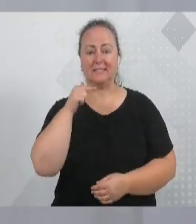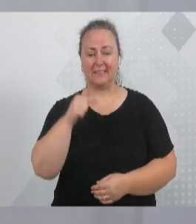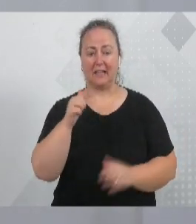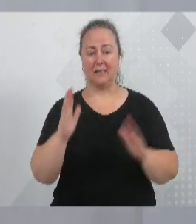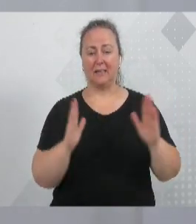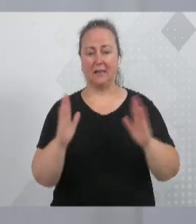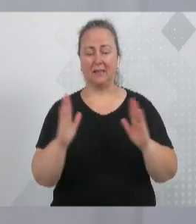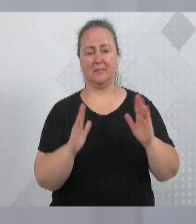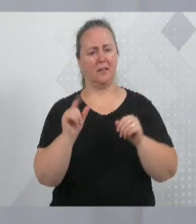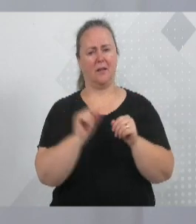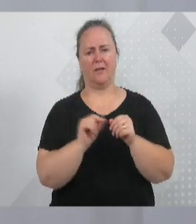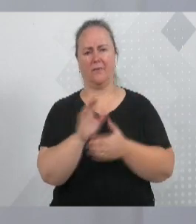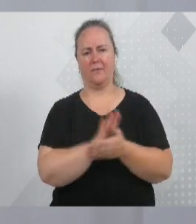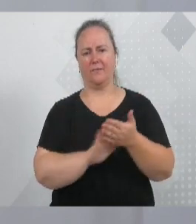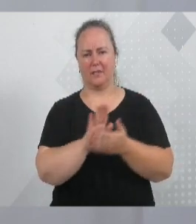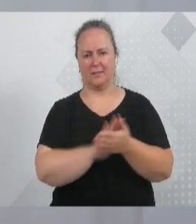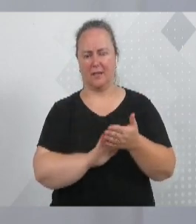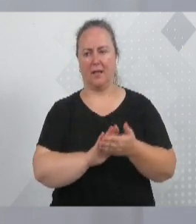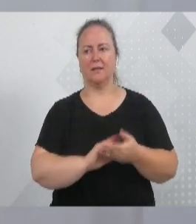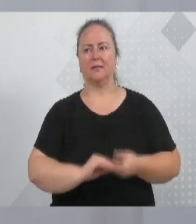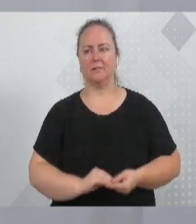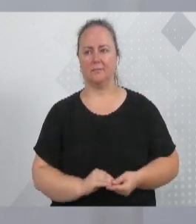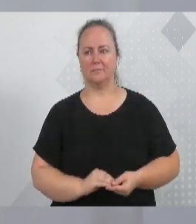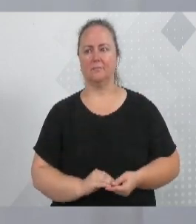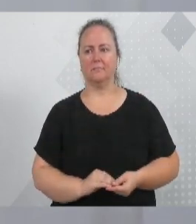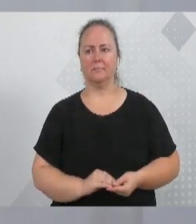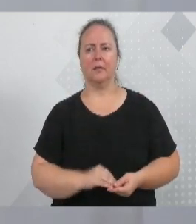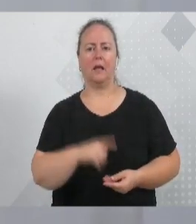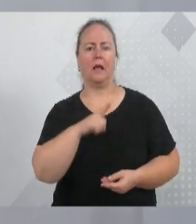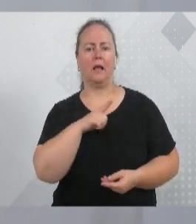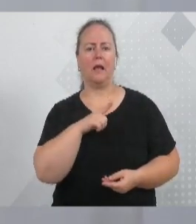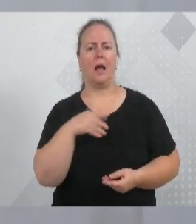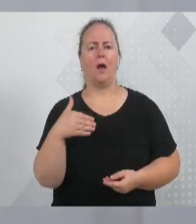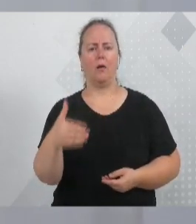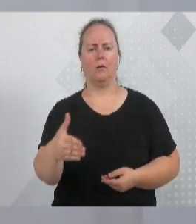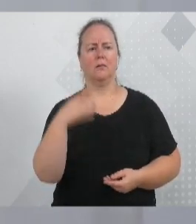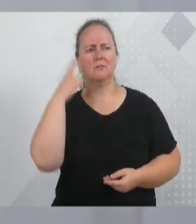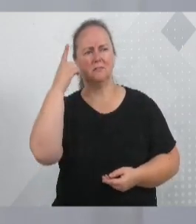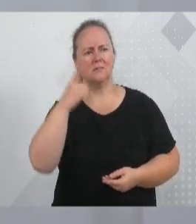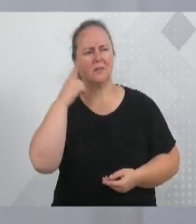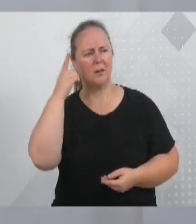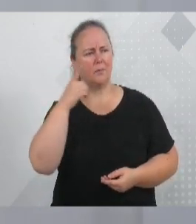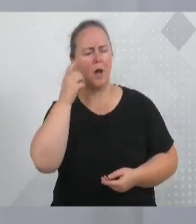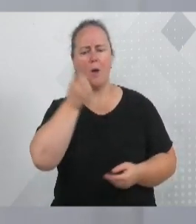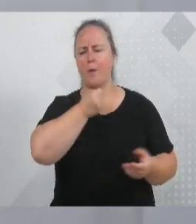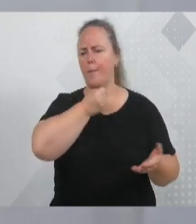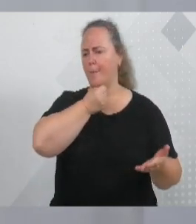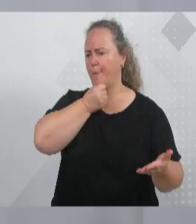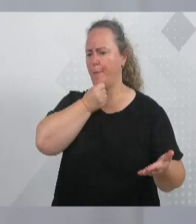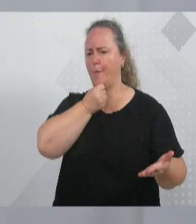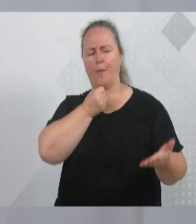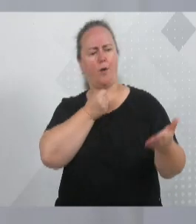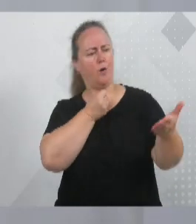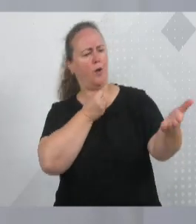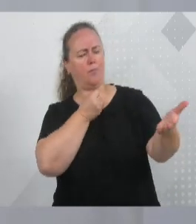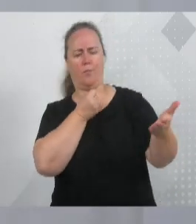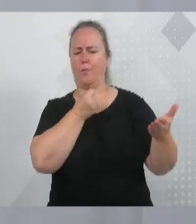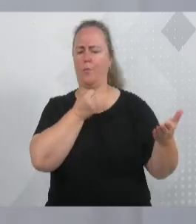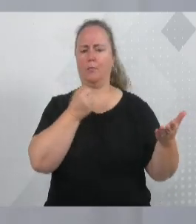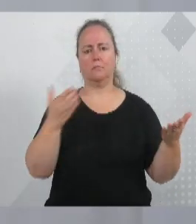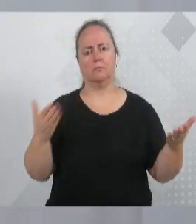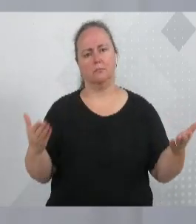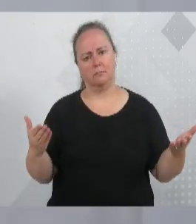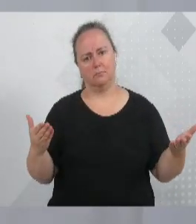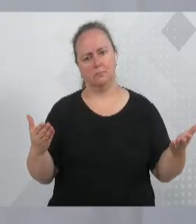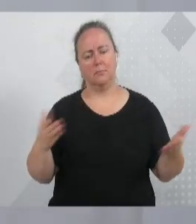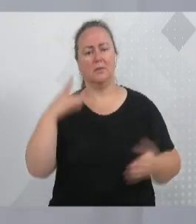agora quando é é dado maior de serviço aa tem deputado estadual que usa o microfone ainda para dar moral para quem não fez nada mas